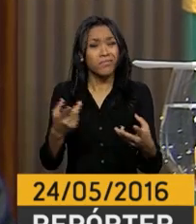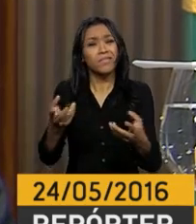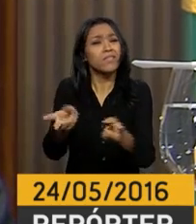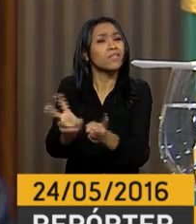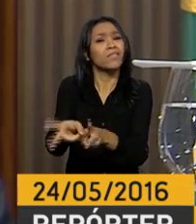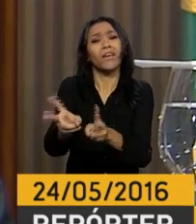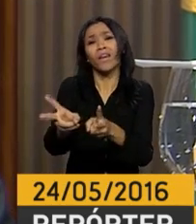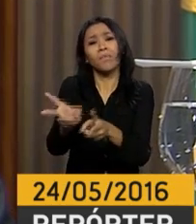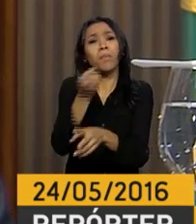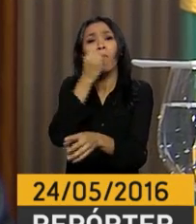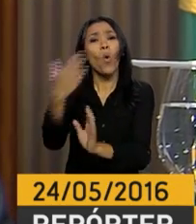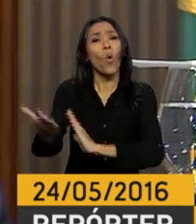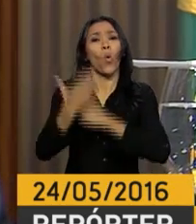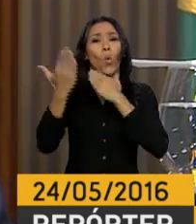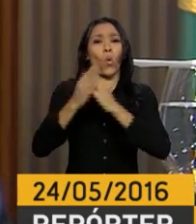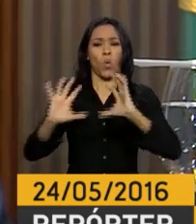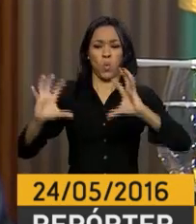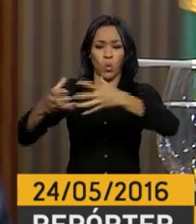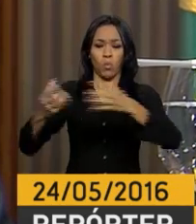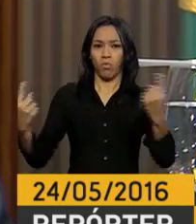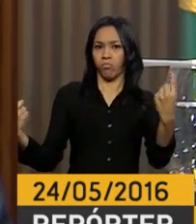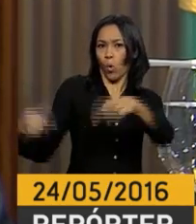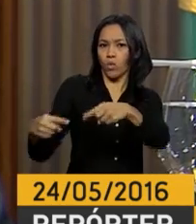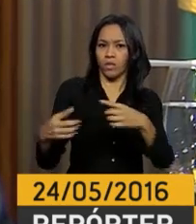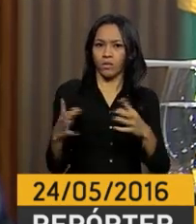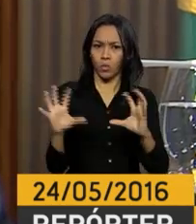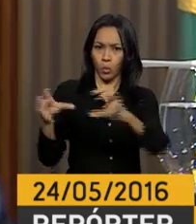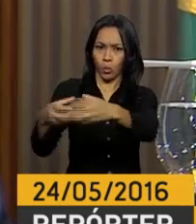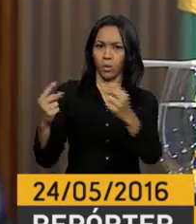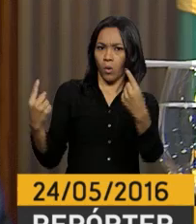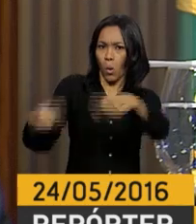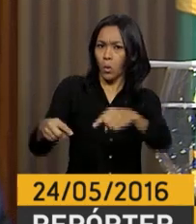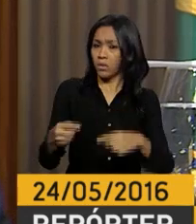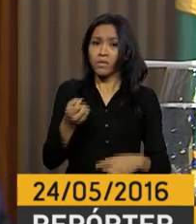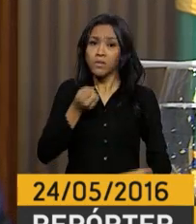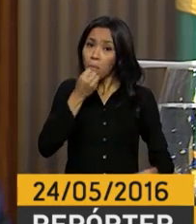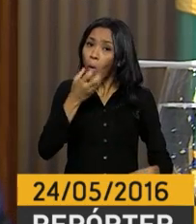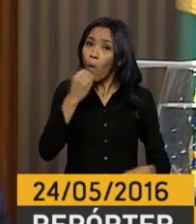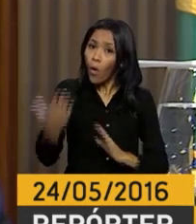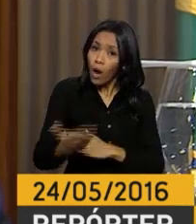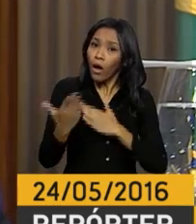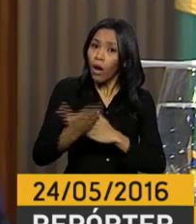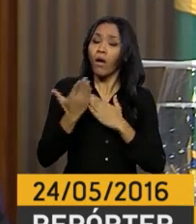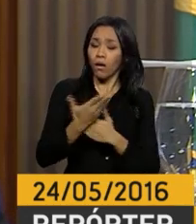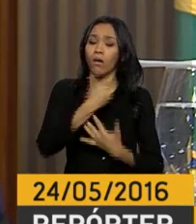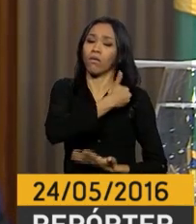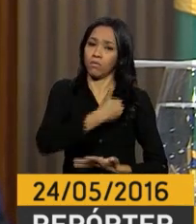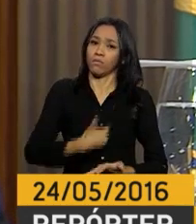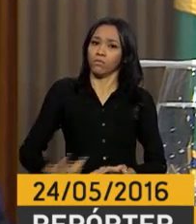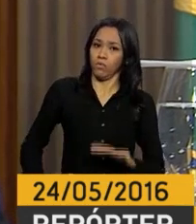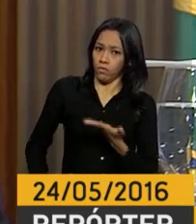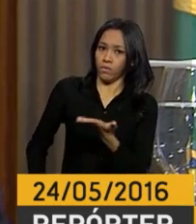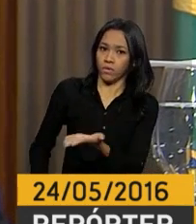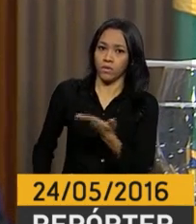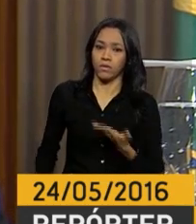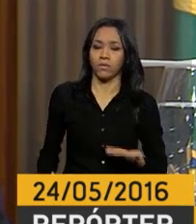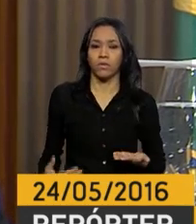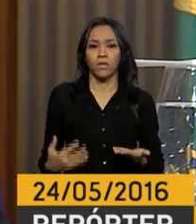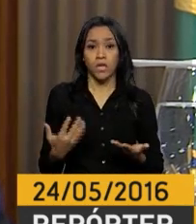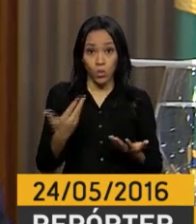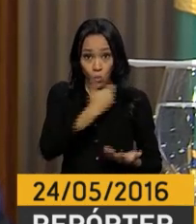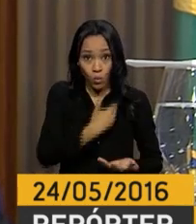sempre construtiva. Eu sempre digo, até sendo um pouco repetitivo, que a oposição nas